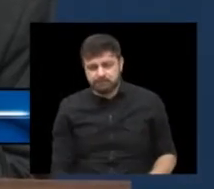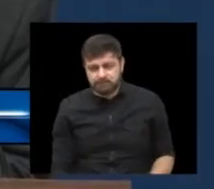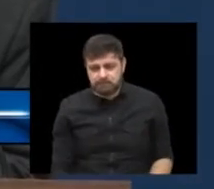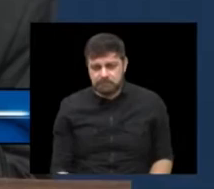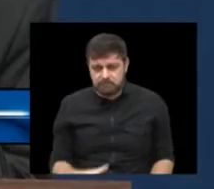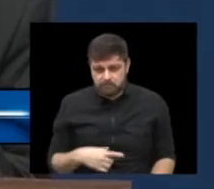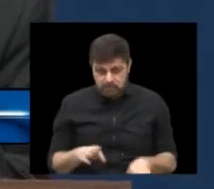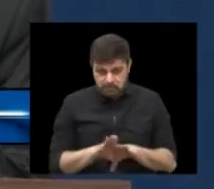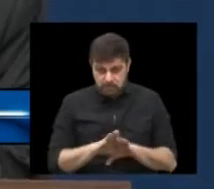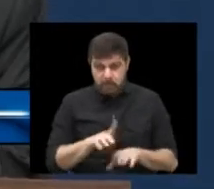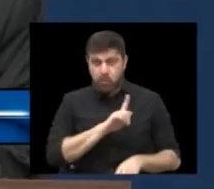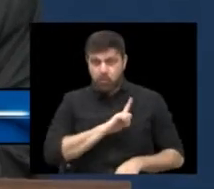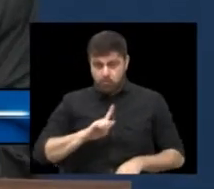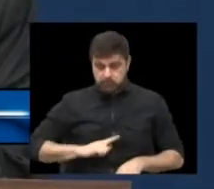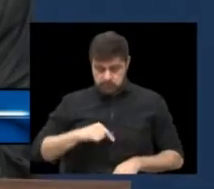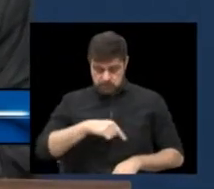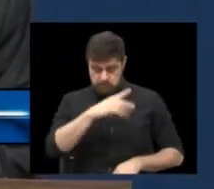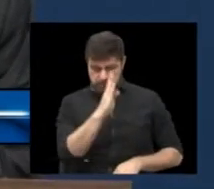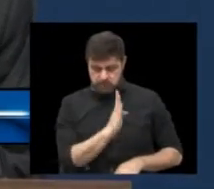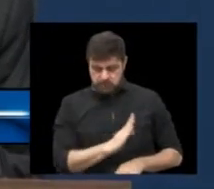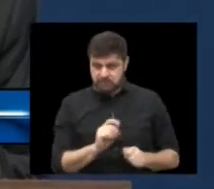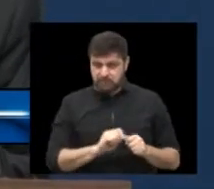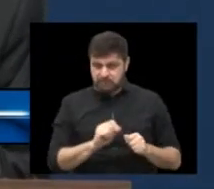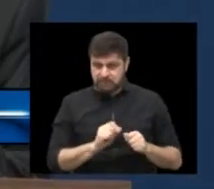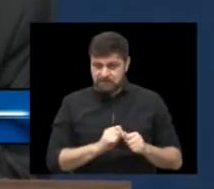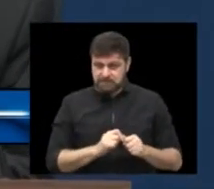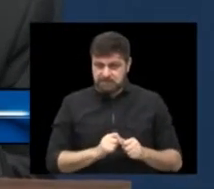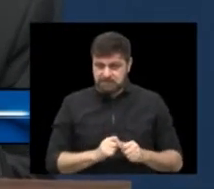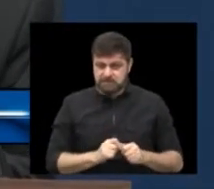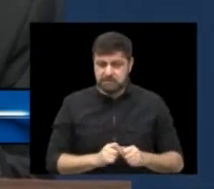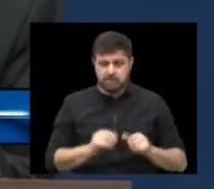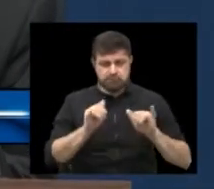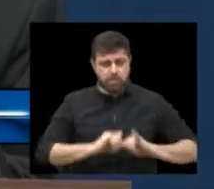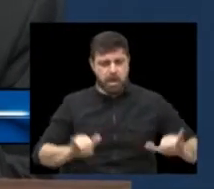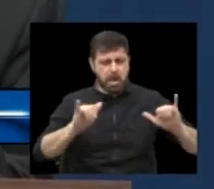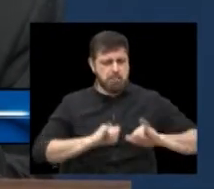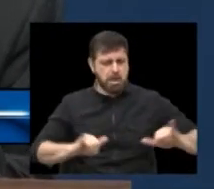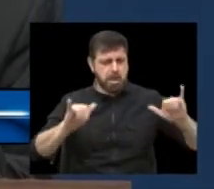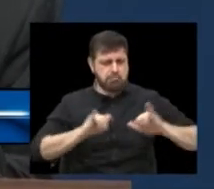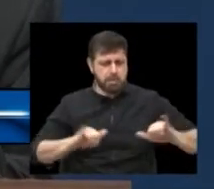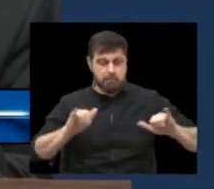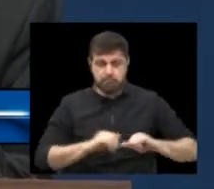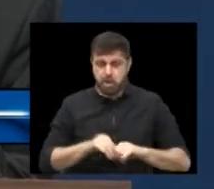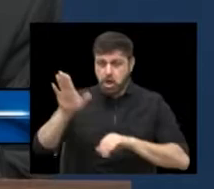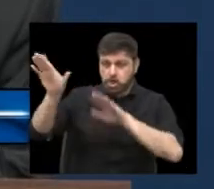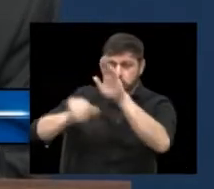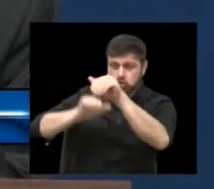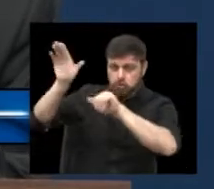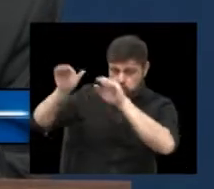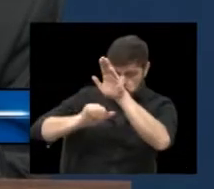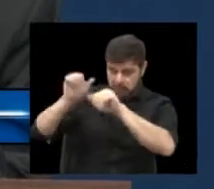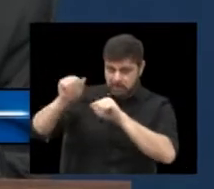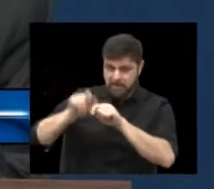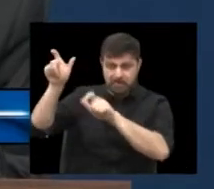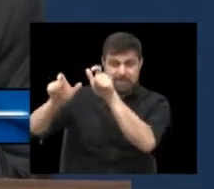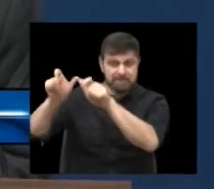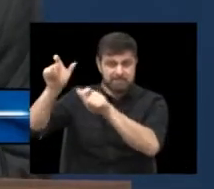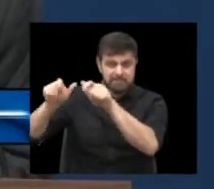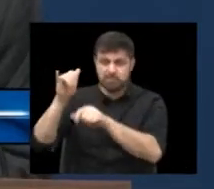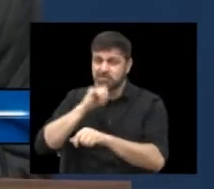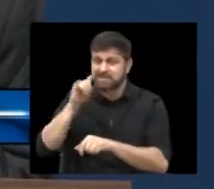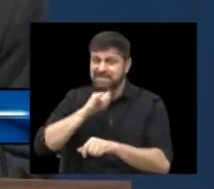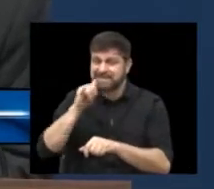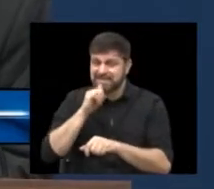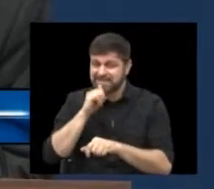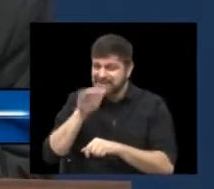que apela ao Ministério da Saúde que viabilize a importação imediata do princípio ativo asparaginase, com eficácia e